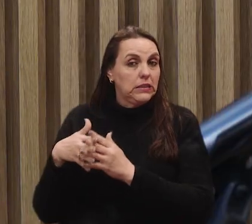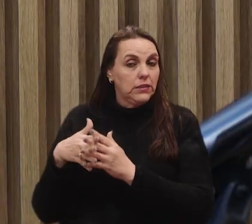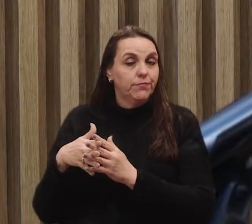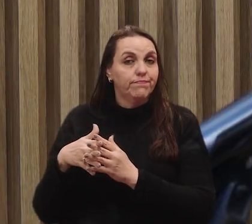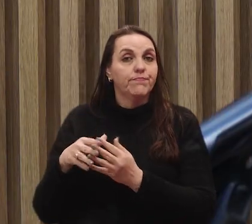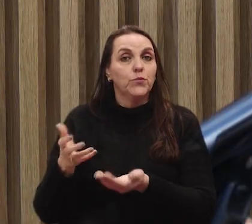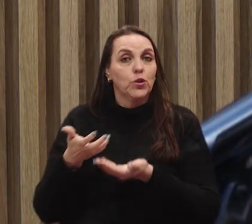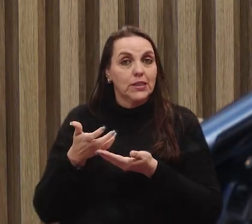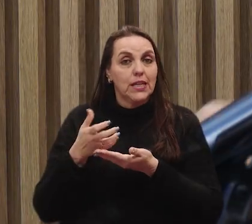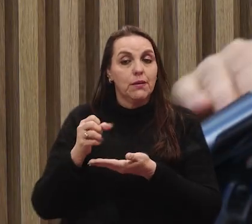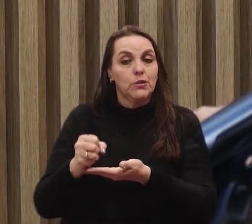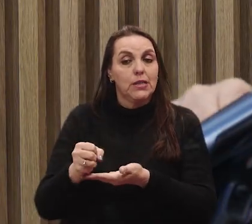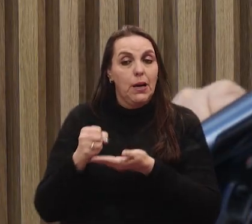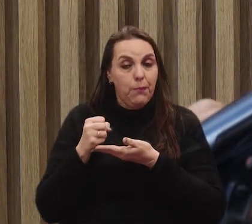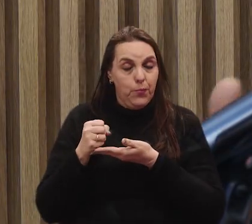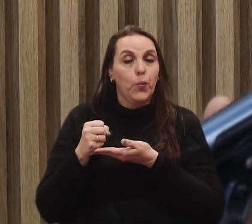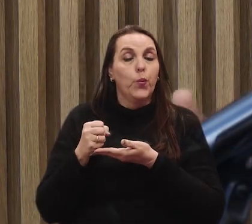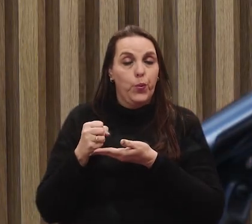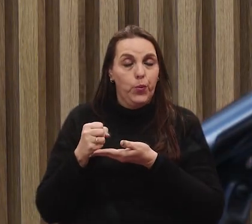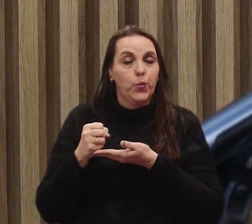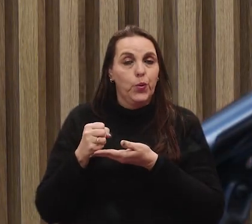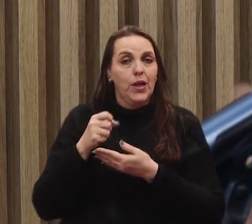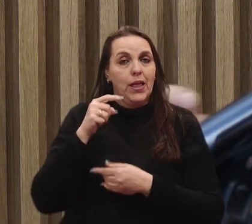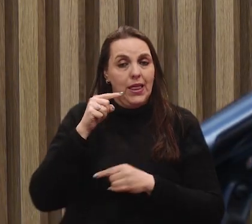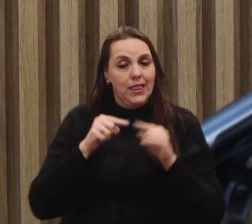apoiadores com nível de